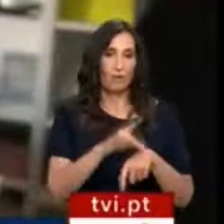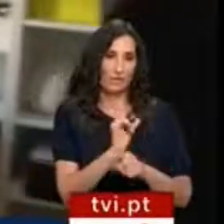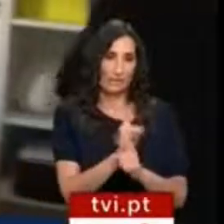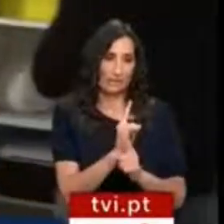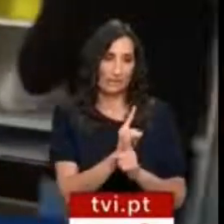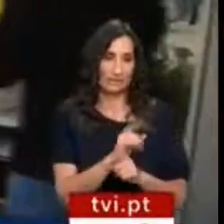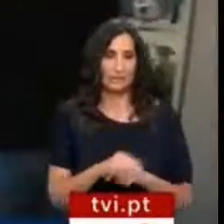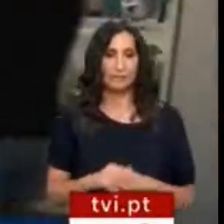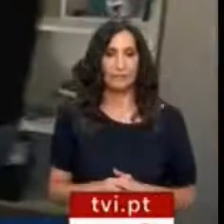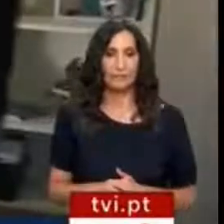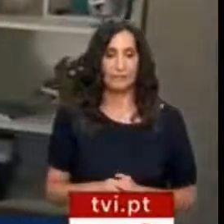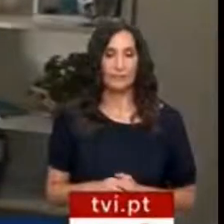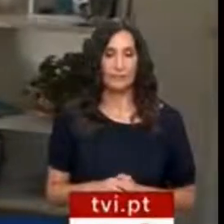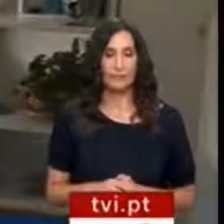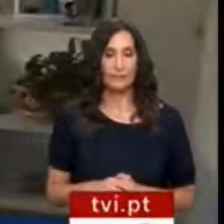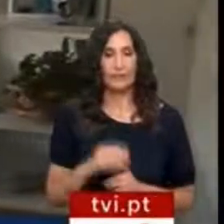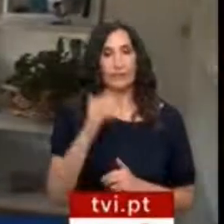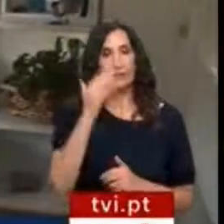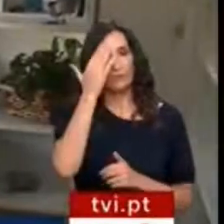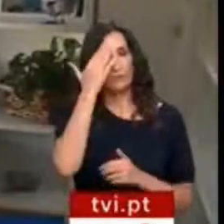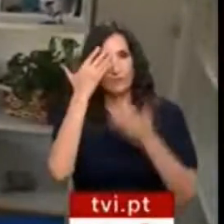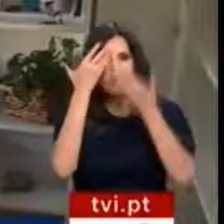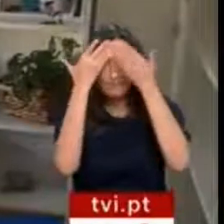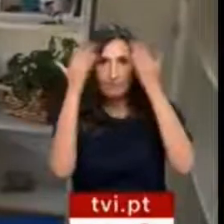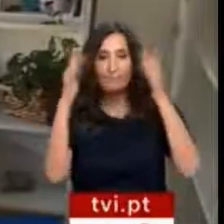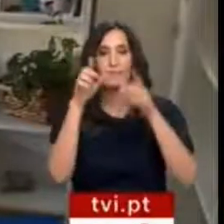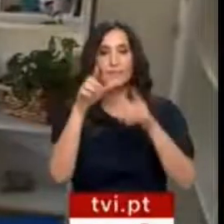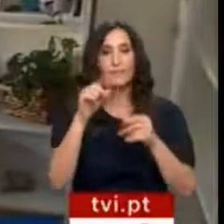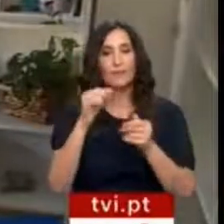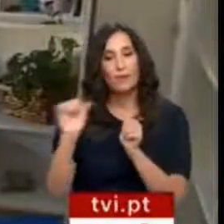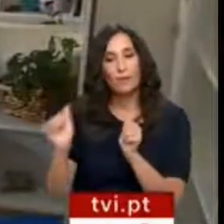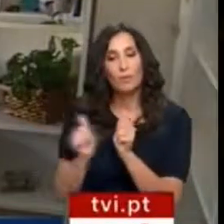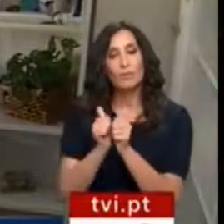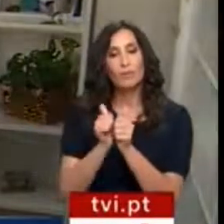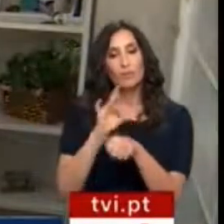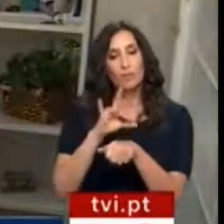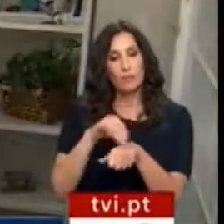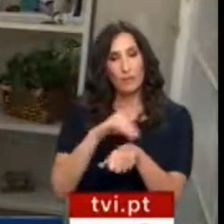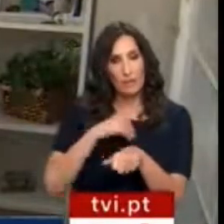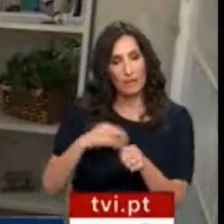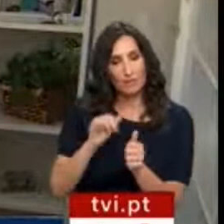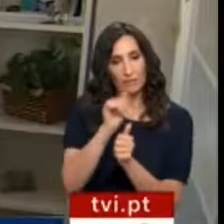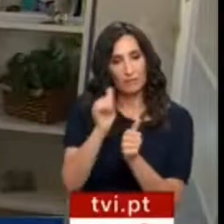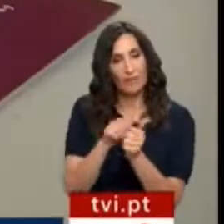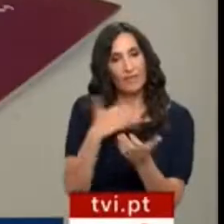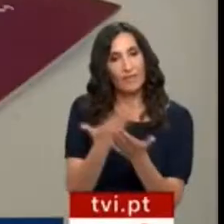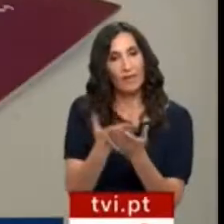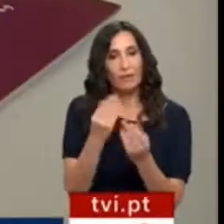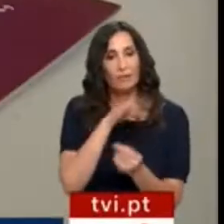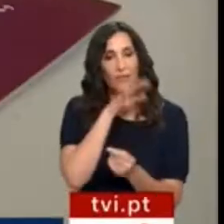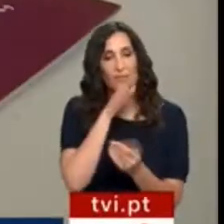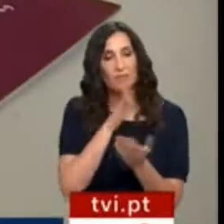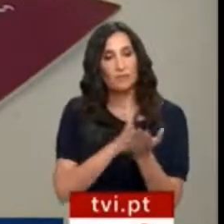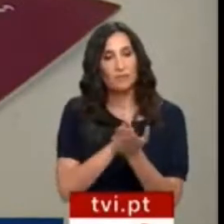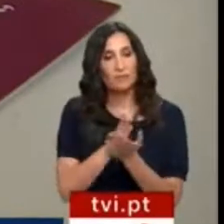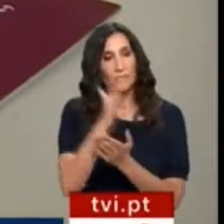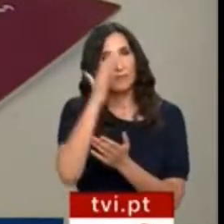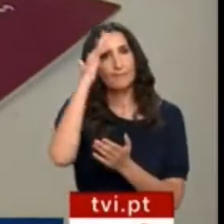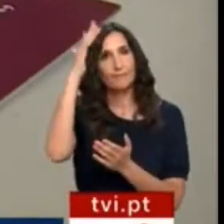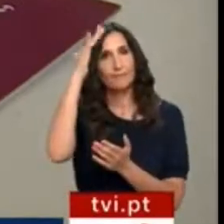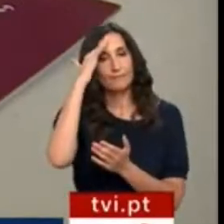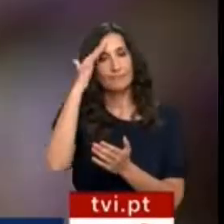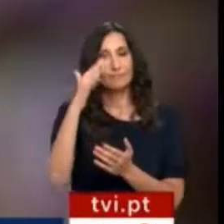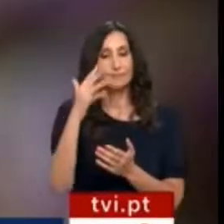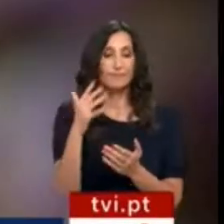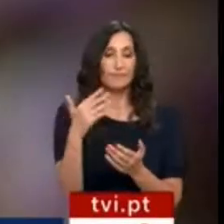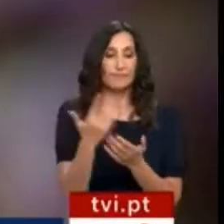endometriose. A consciencialização e acompanhamento médico atempado é o que permite a muitas famílias continuarem a sonhar. E